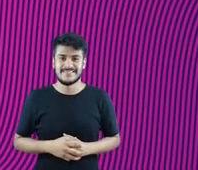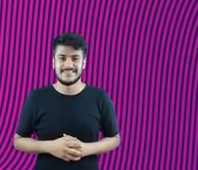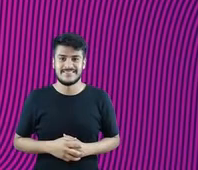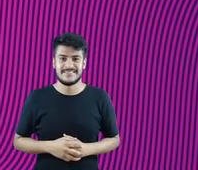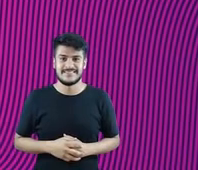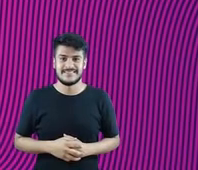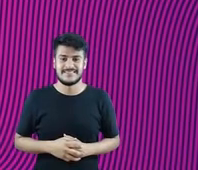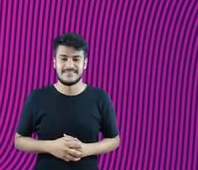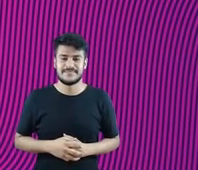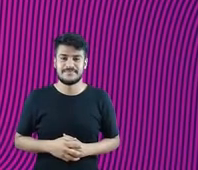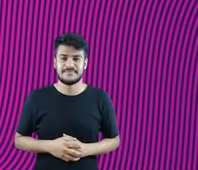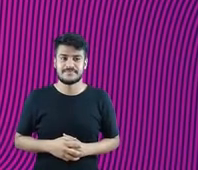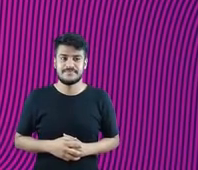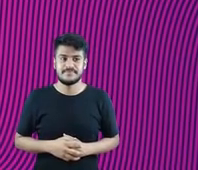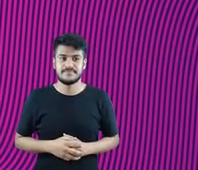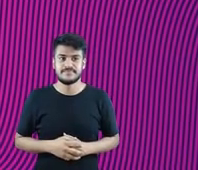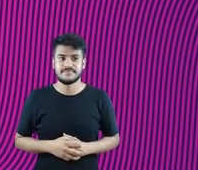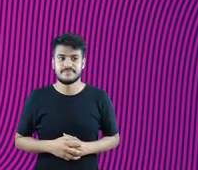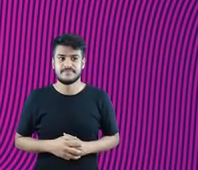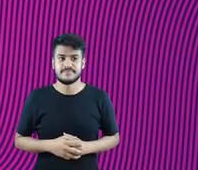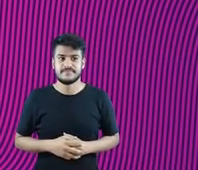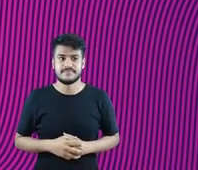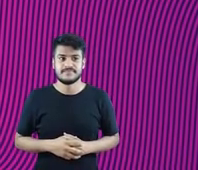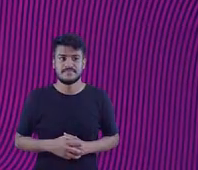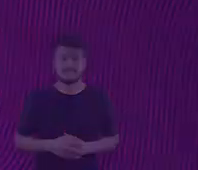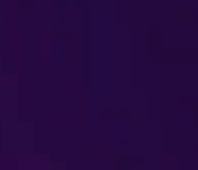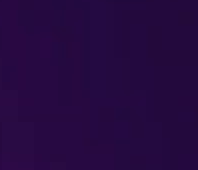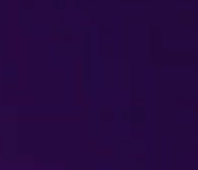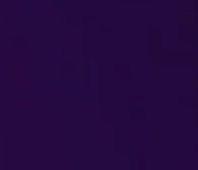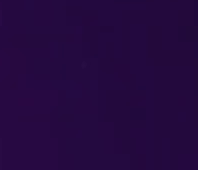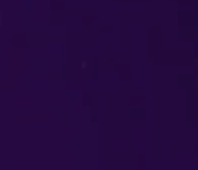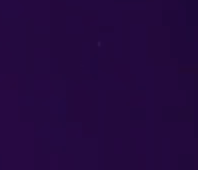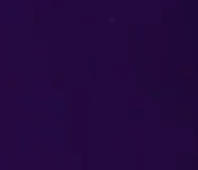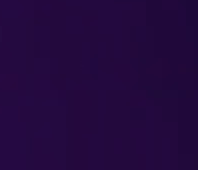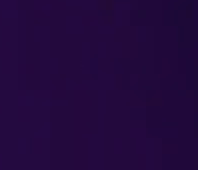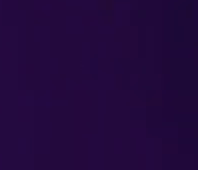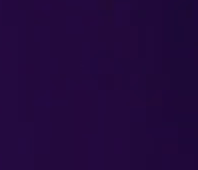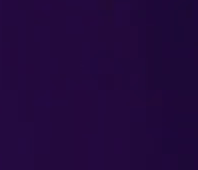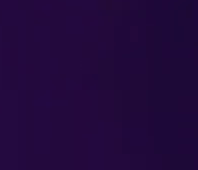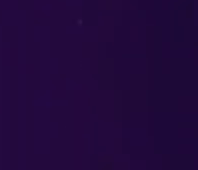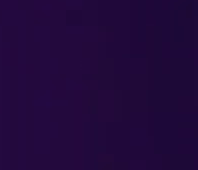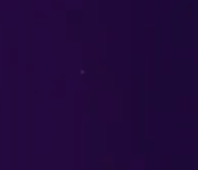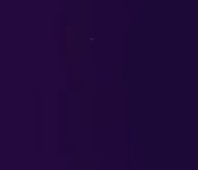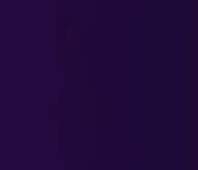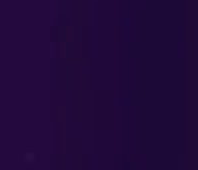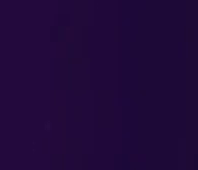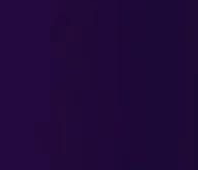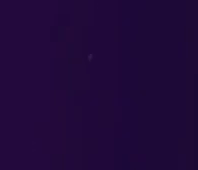Agora acho que eu saio. Opa, acho que eu saio, né? Para você.